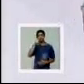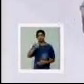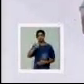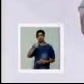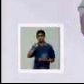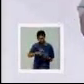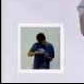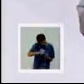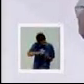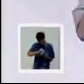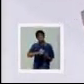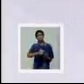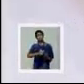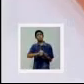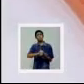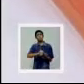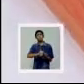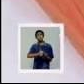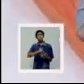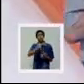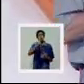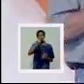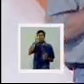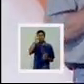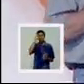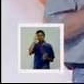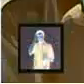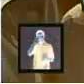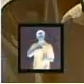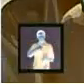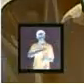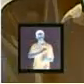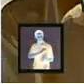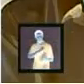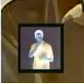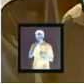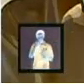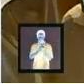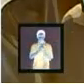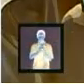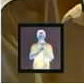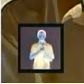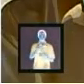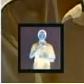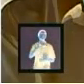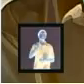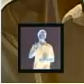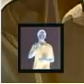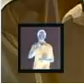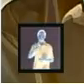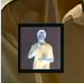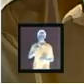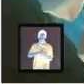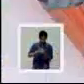marido. Ela está passando coisa boa para o marido. Ela não está só tirando a sujeira, não. Ela estava